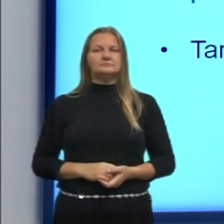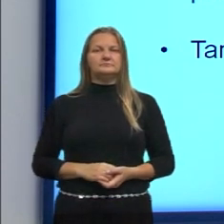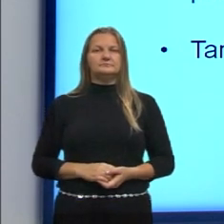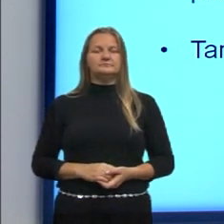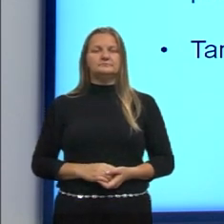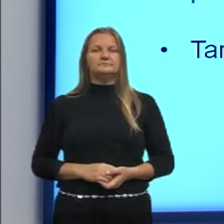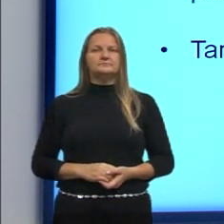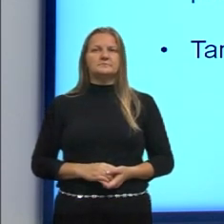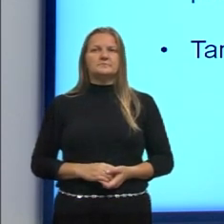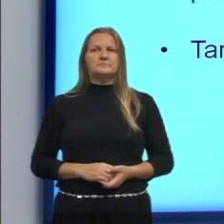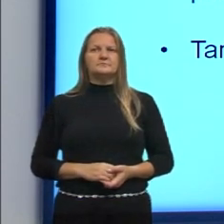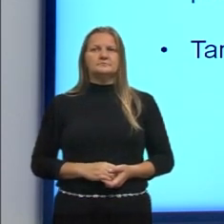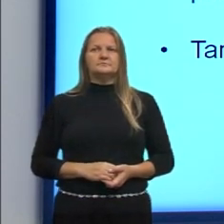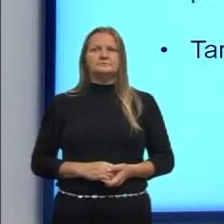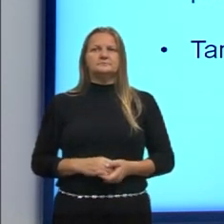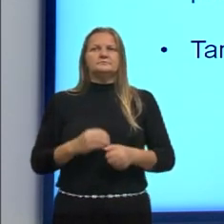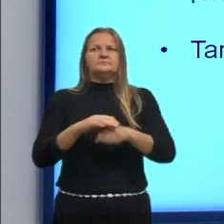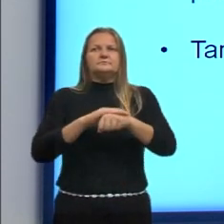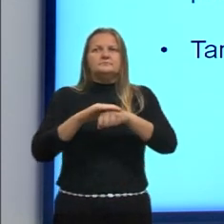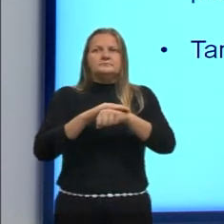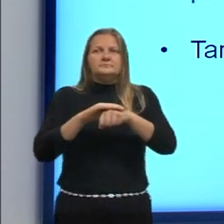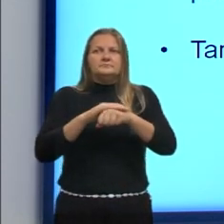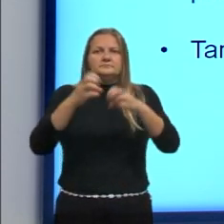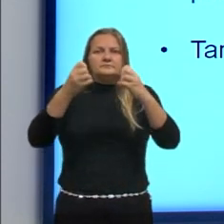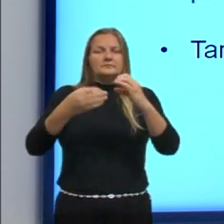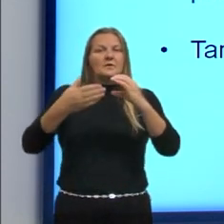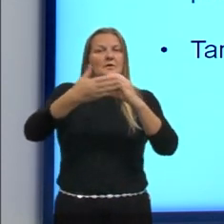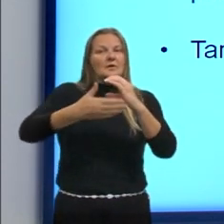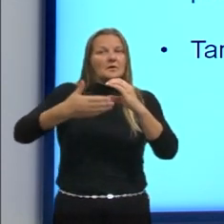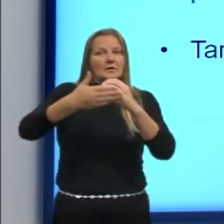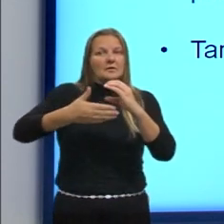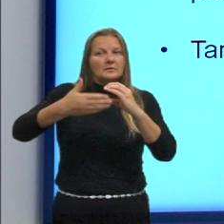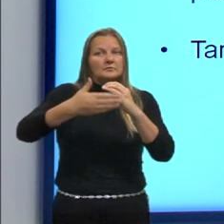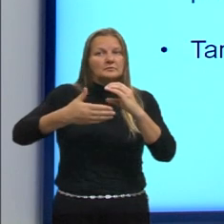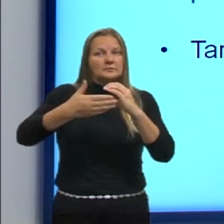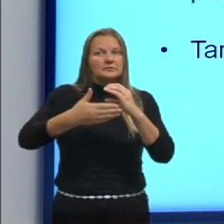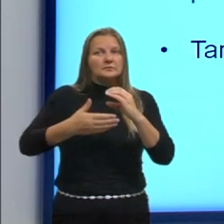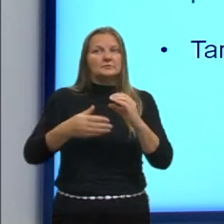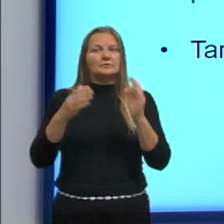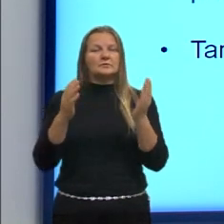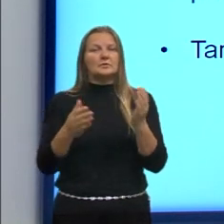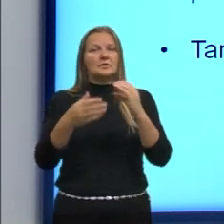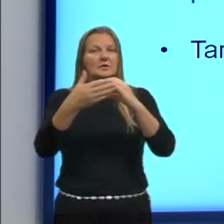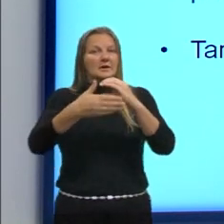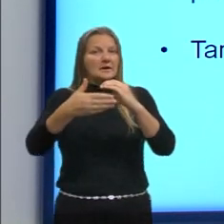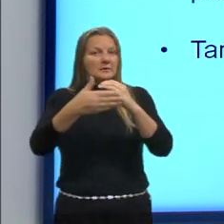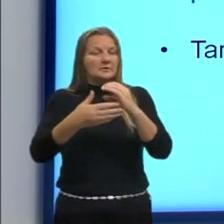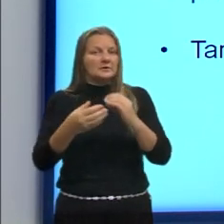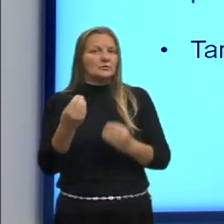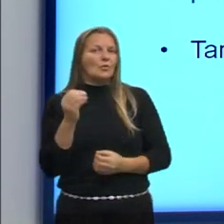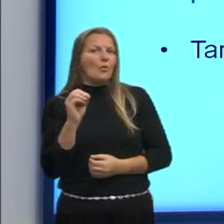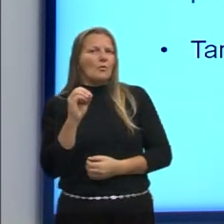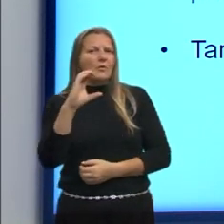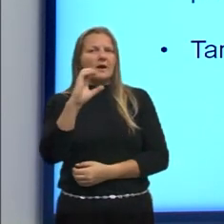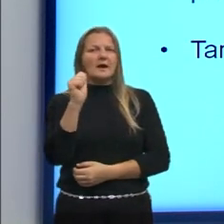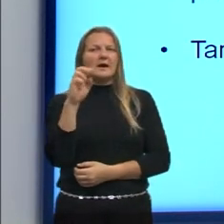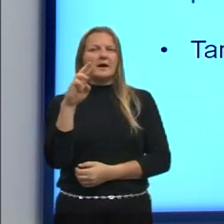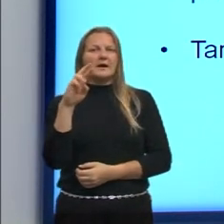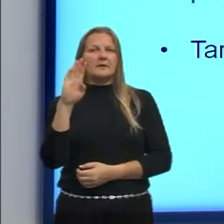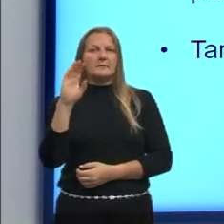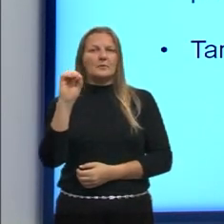Bom falamos de carboidratos lipídios proteínas agora vamos falar um pouquinho específico de cada um os carboidratos